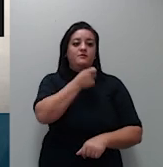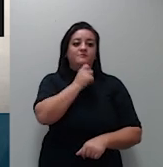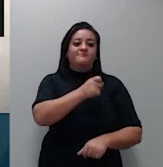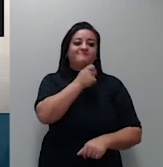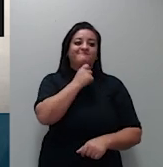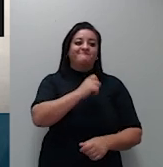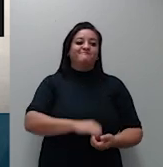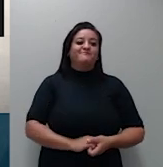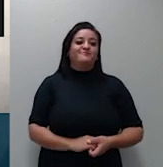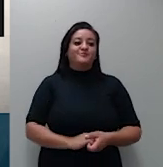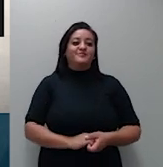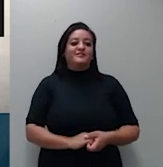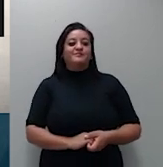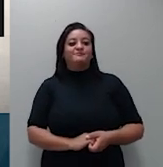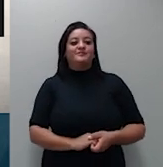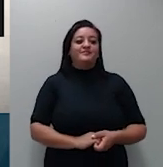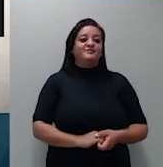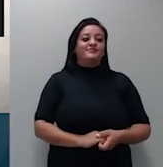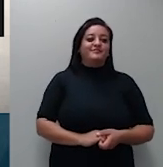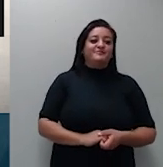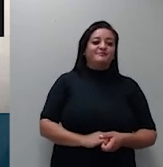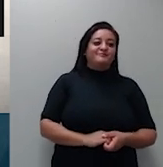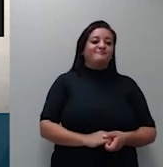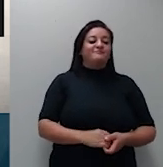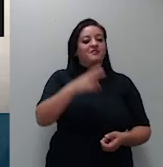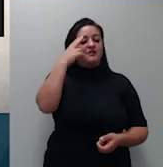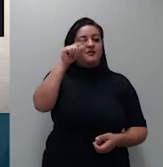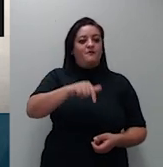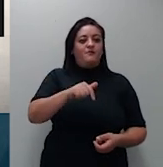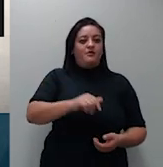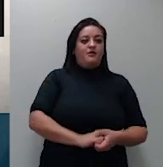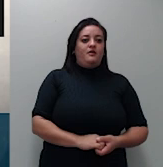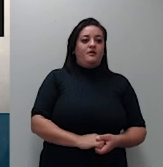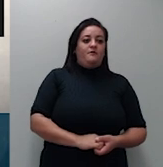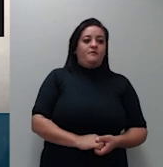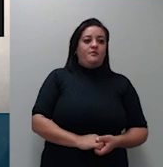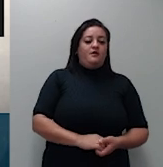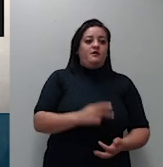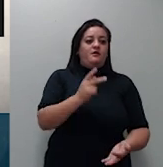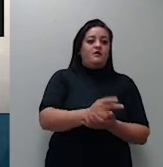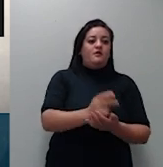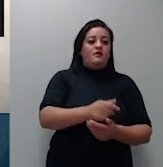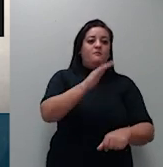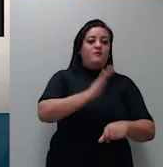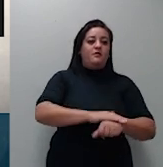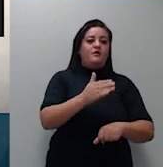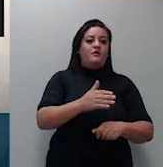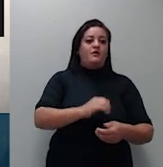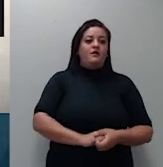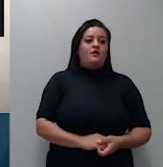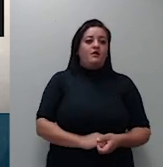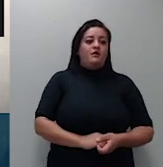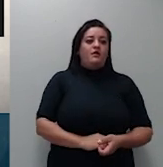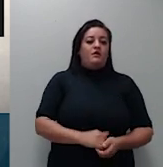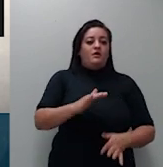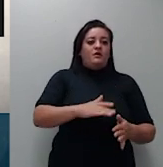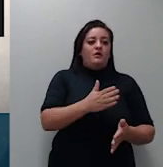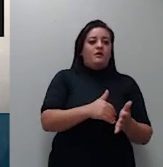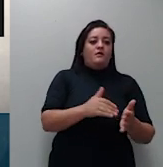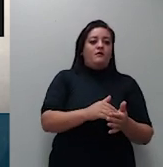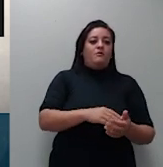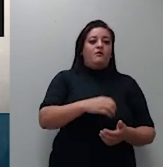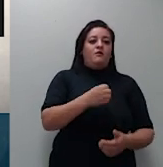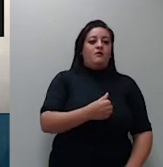naquilo que eu me lembro aqui para poder tentarmos avançar um pouquinho mais quem sabe até umas 6:30